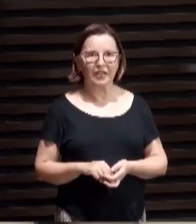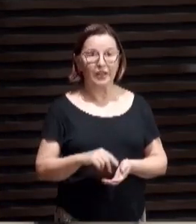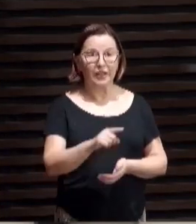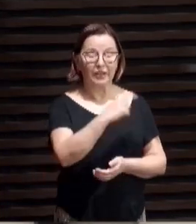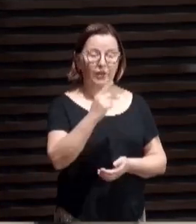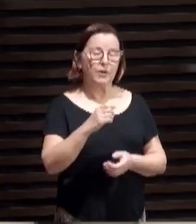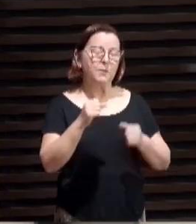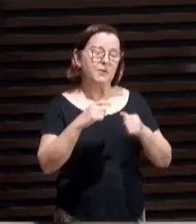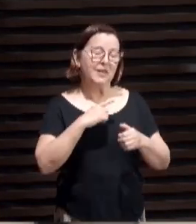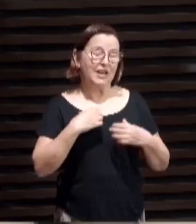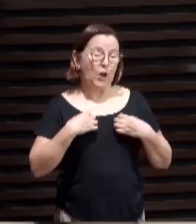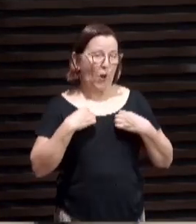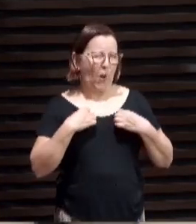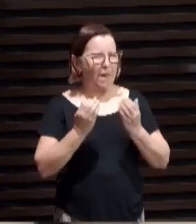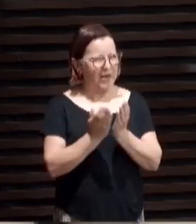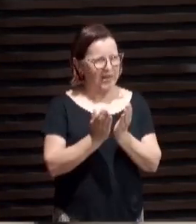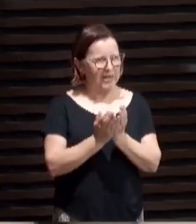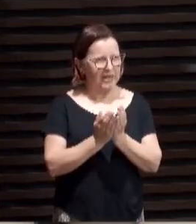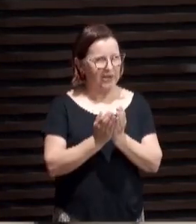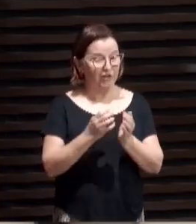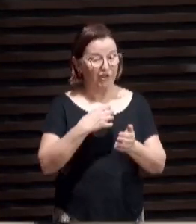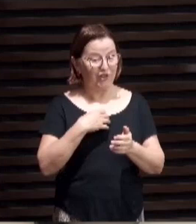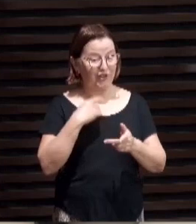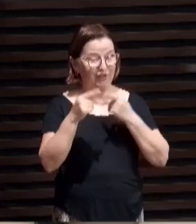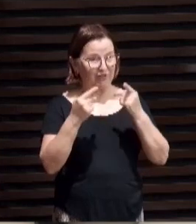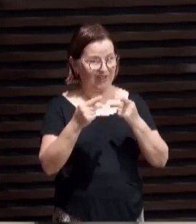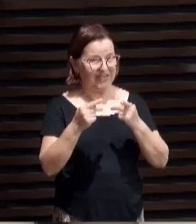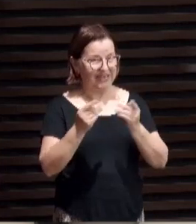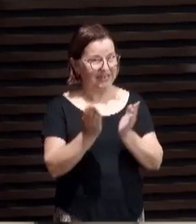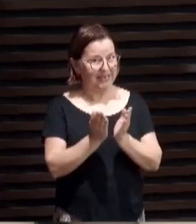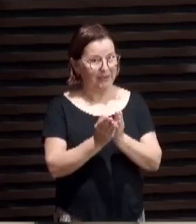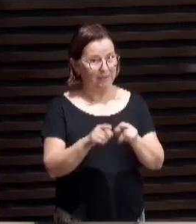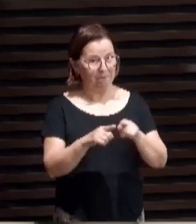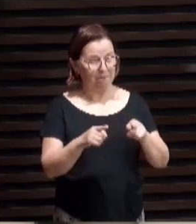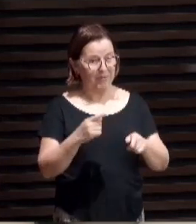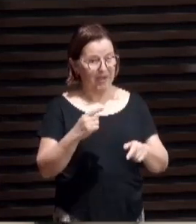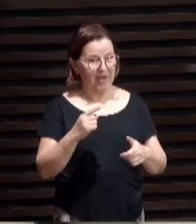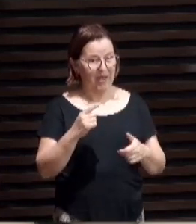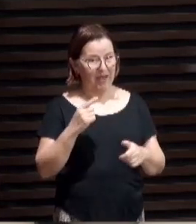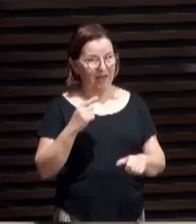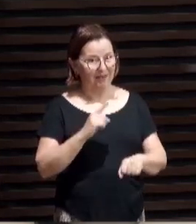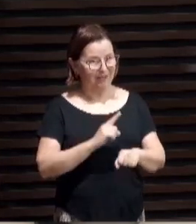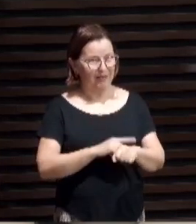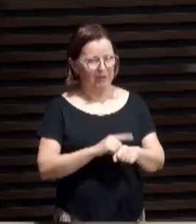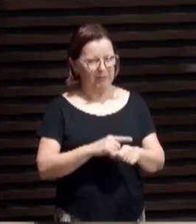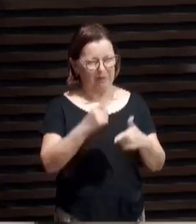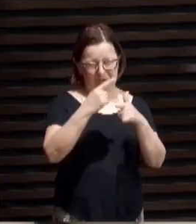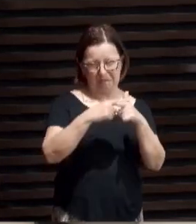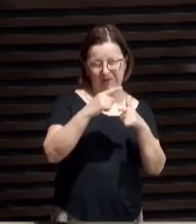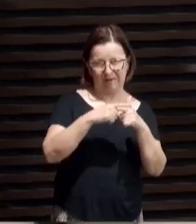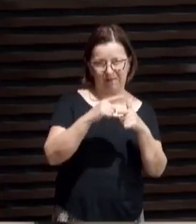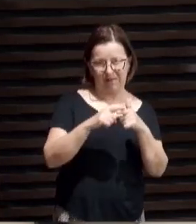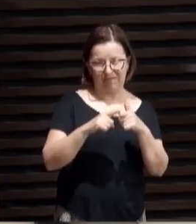cristão, sotaque de cristão, no meio de pagão, mas quando a coisa aperta, nós negamos que somos cristãos, nem